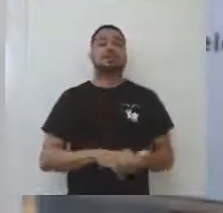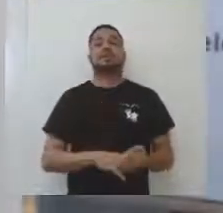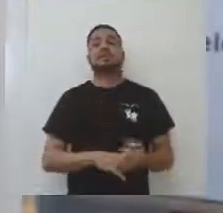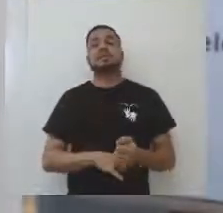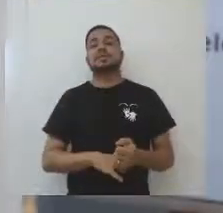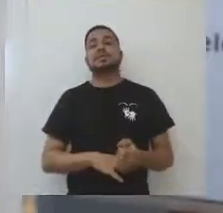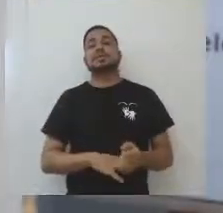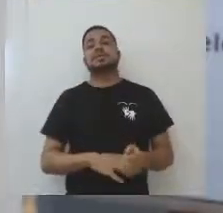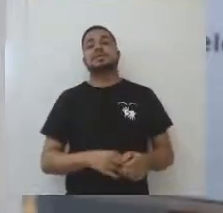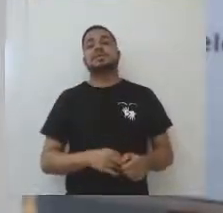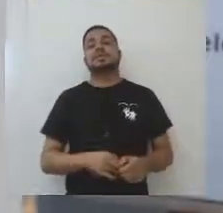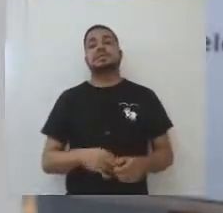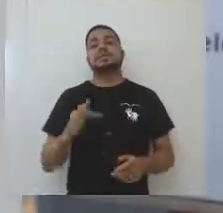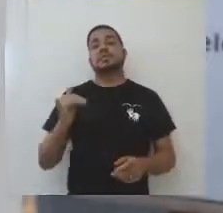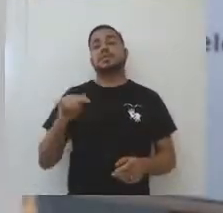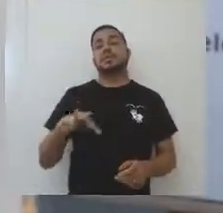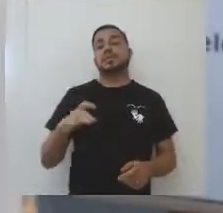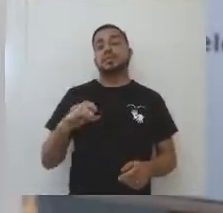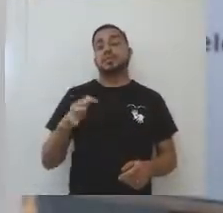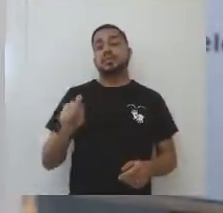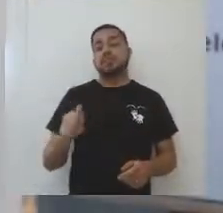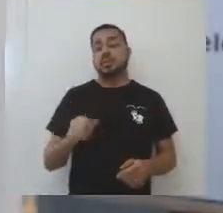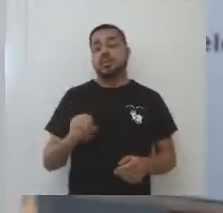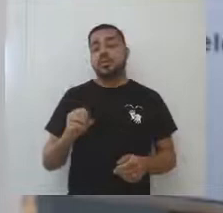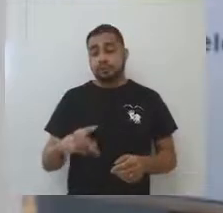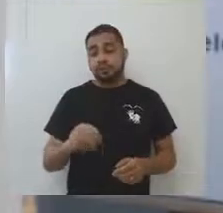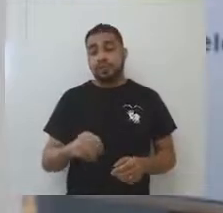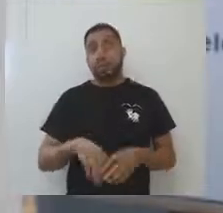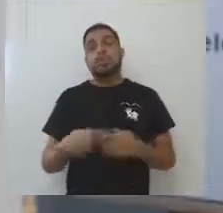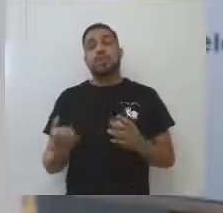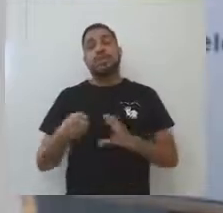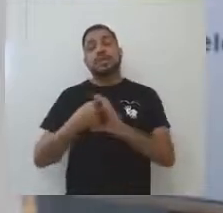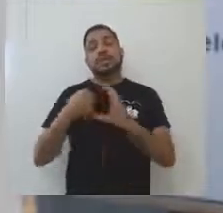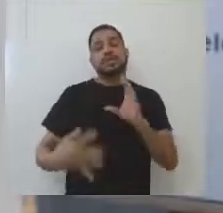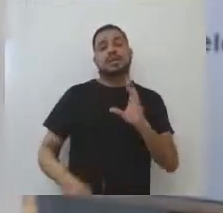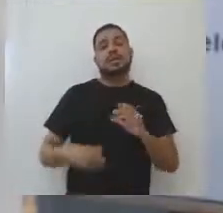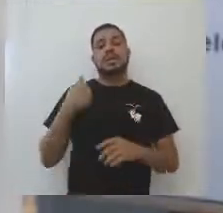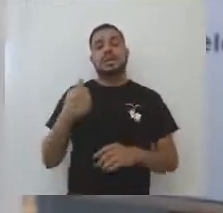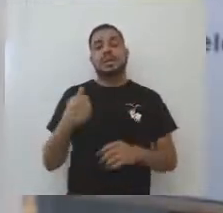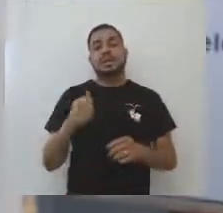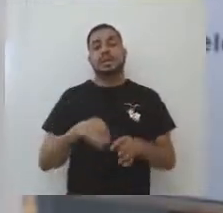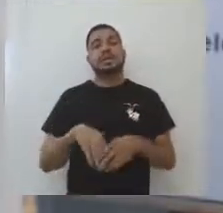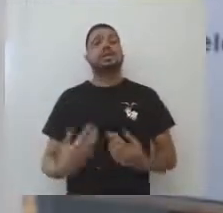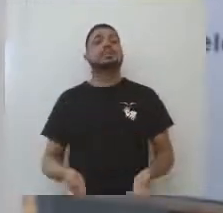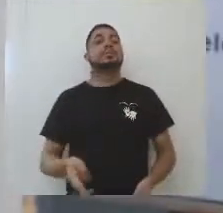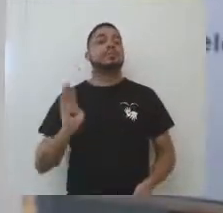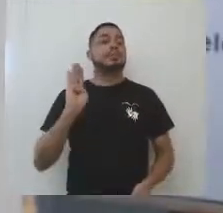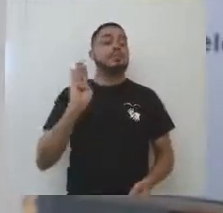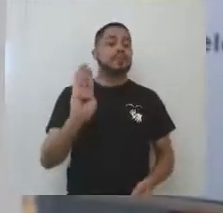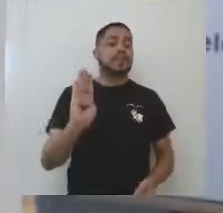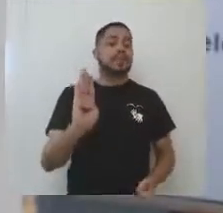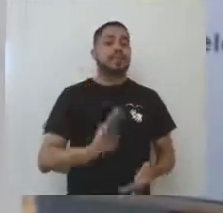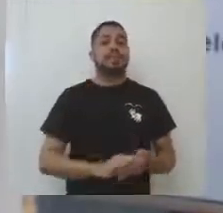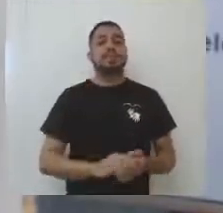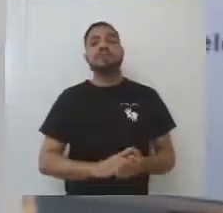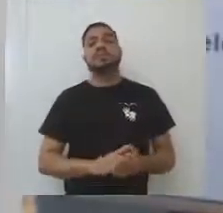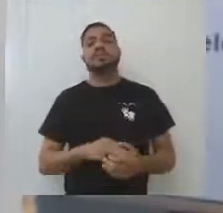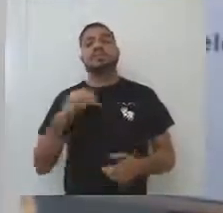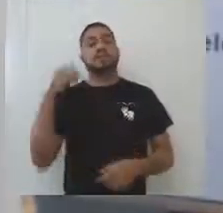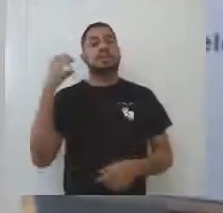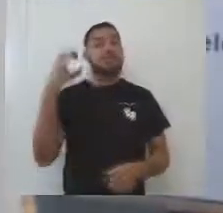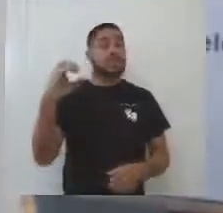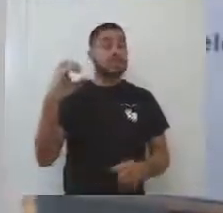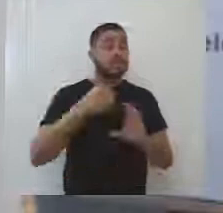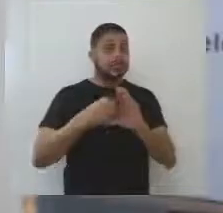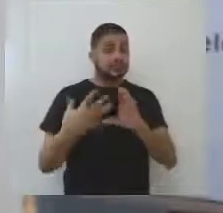vai ter assim, um fenótipo ou uma característica A, uma característica B e uma característica C.